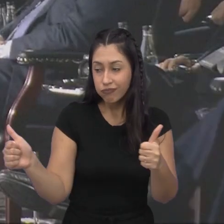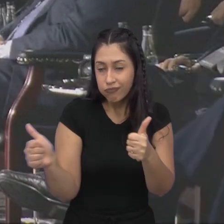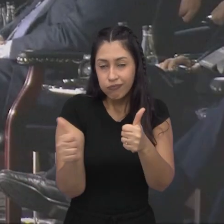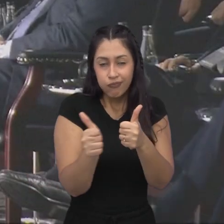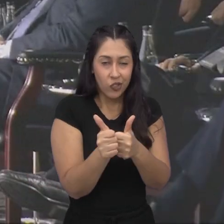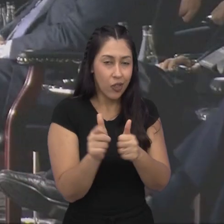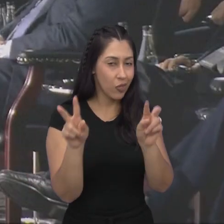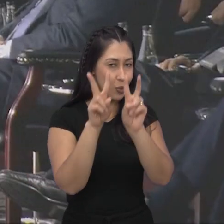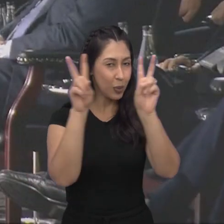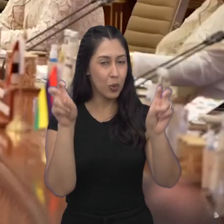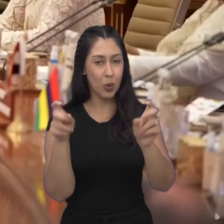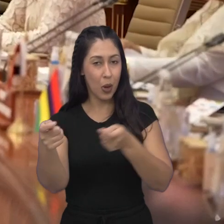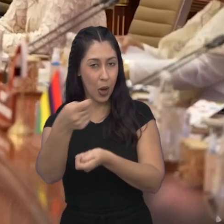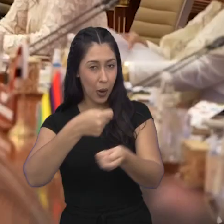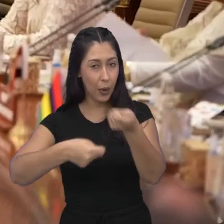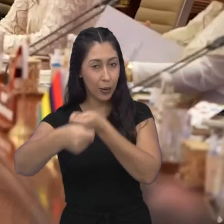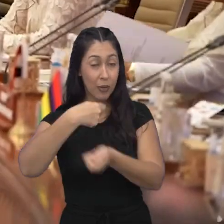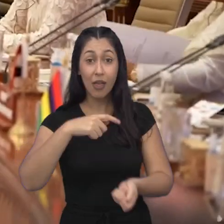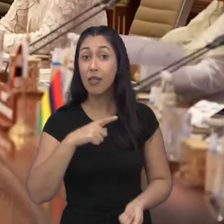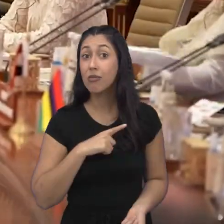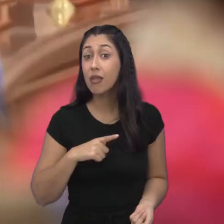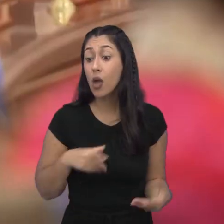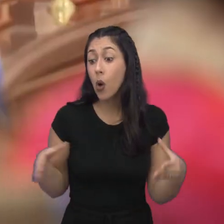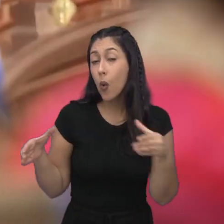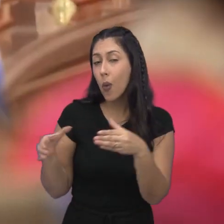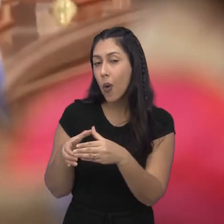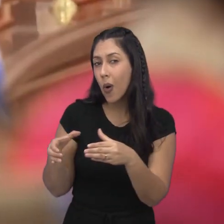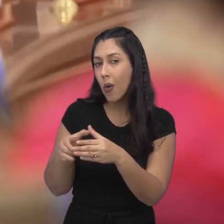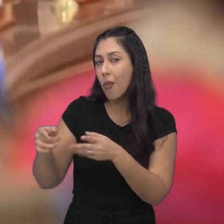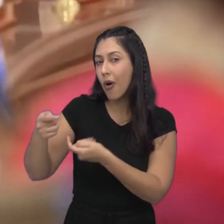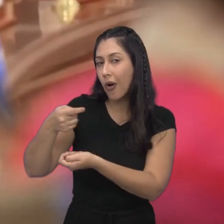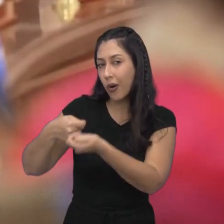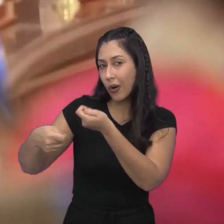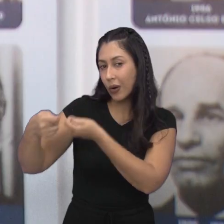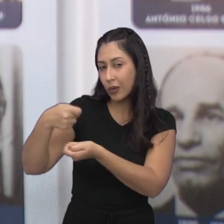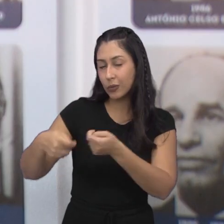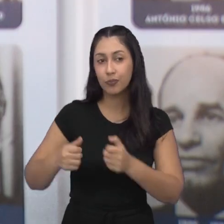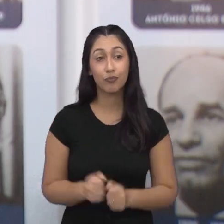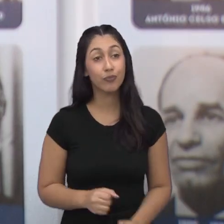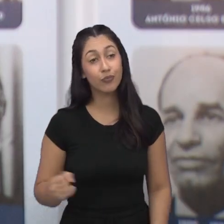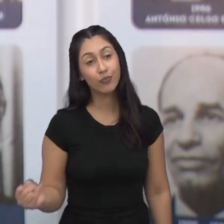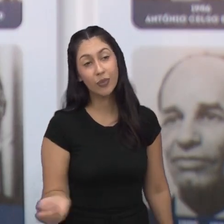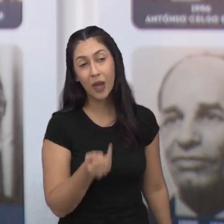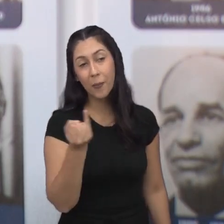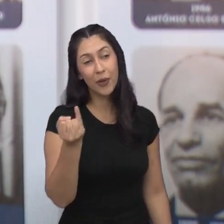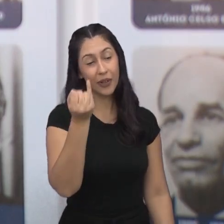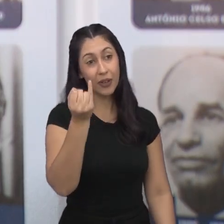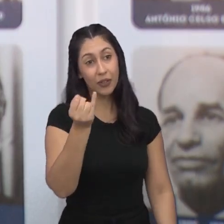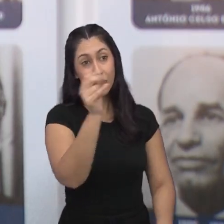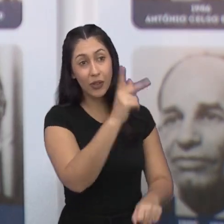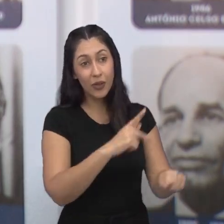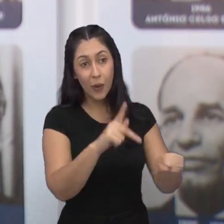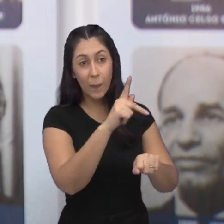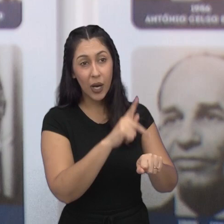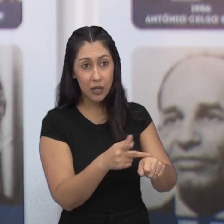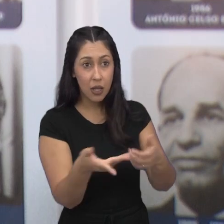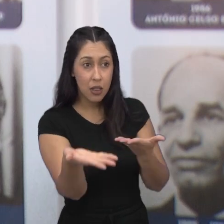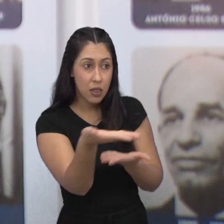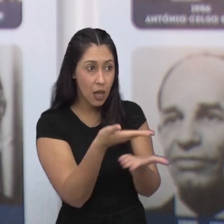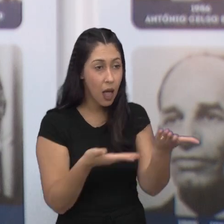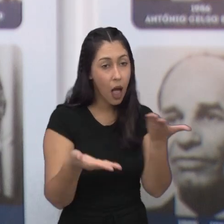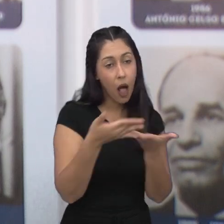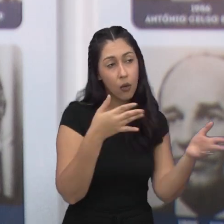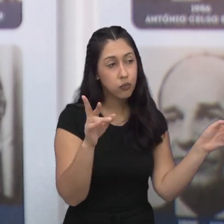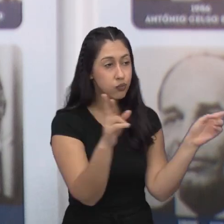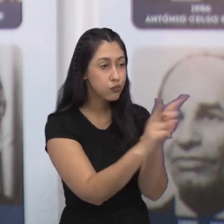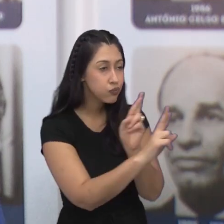respeito da economia, por exemplo, existem os chamados blocos econômicos. É fundamental para um país ele ter essa relação